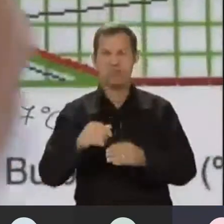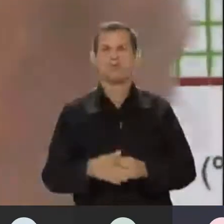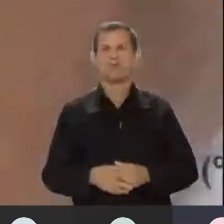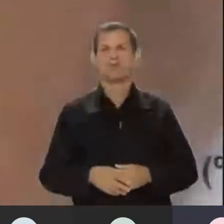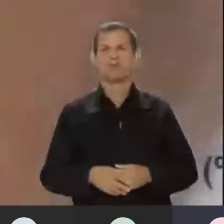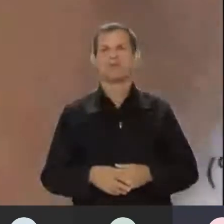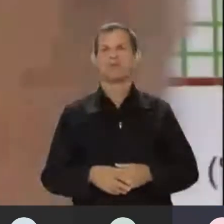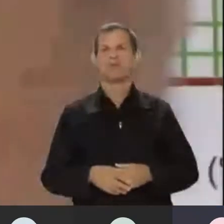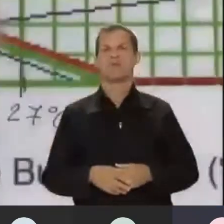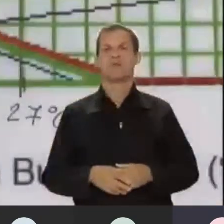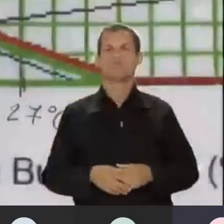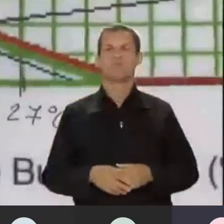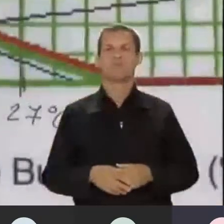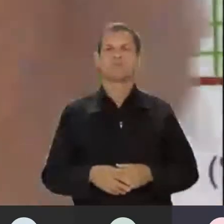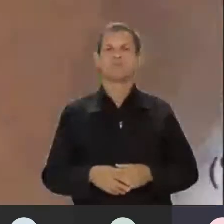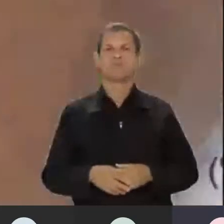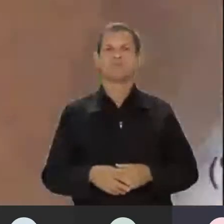ponto.